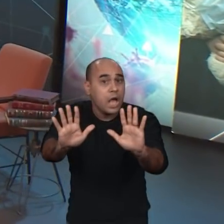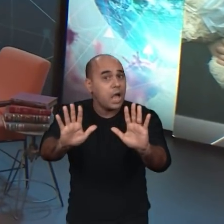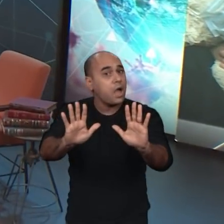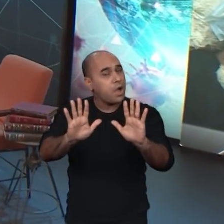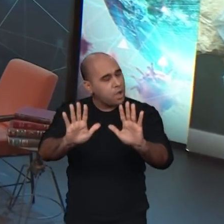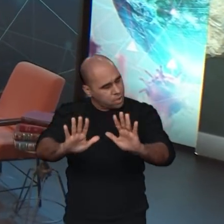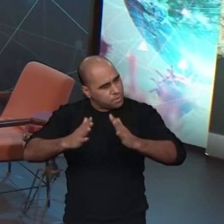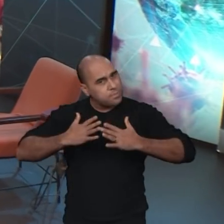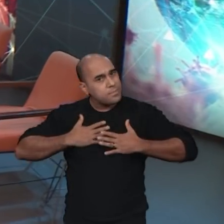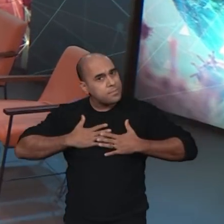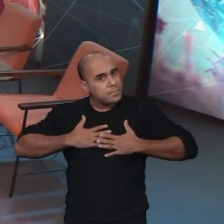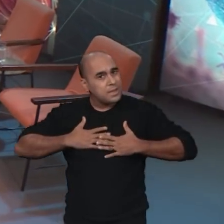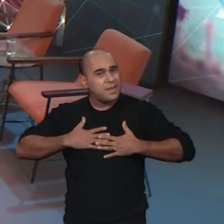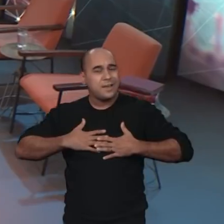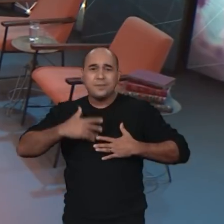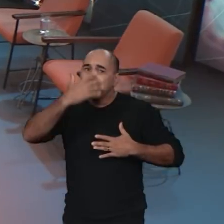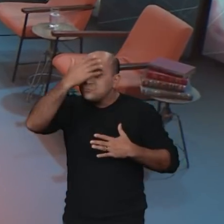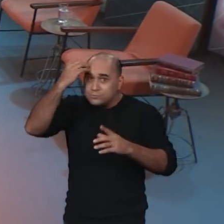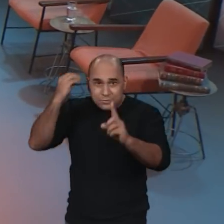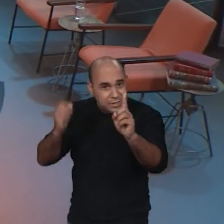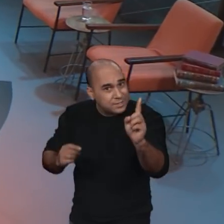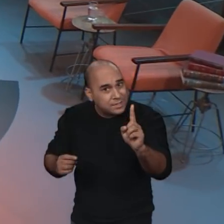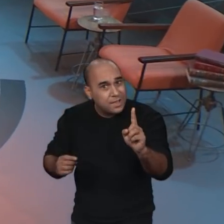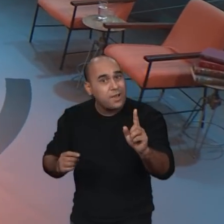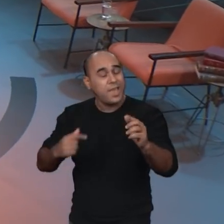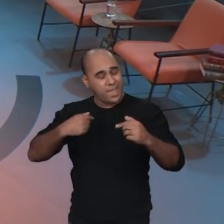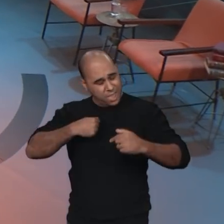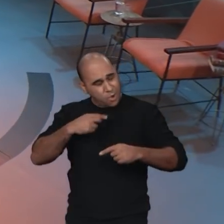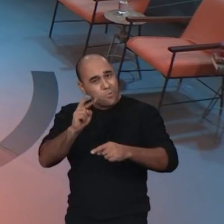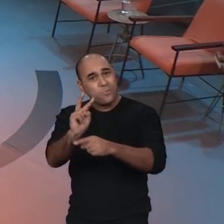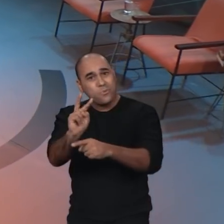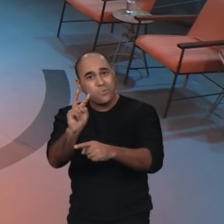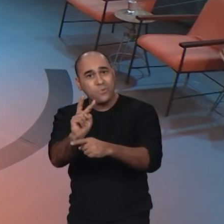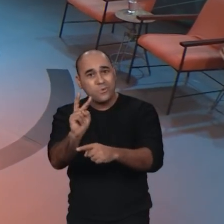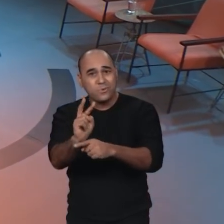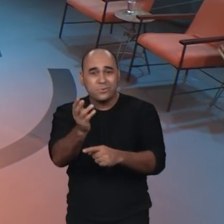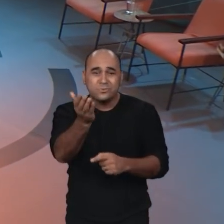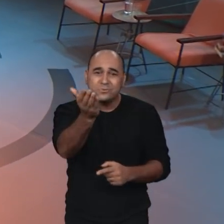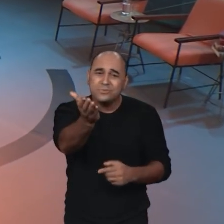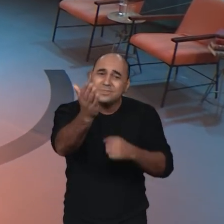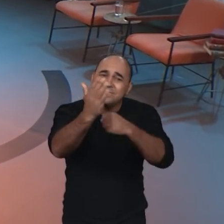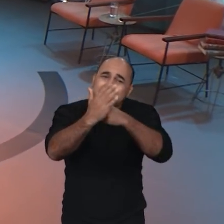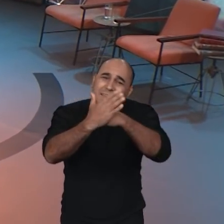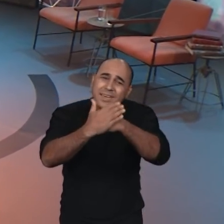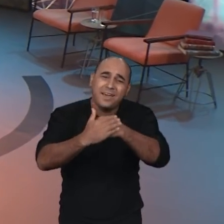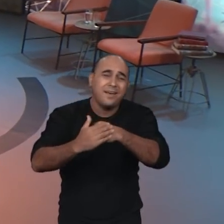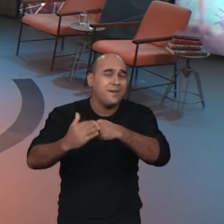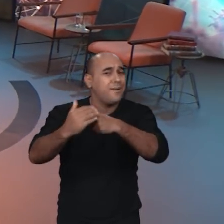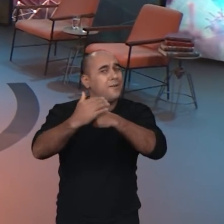esqueça, pois eu cuido de você.